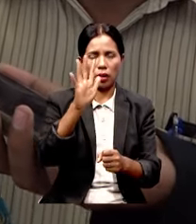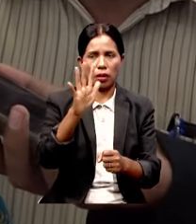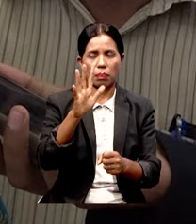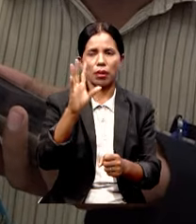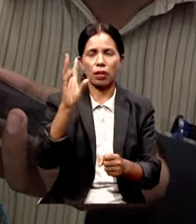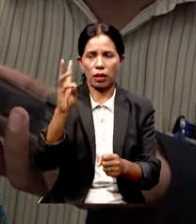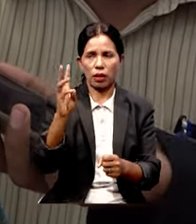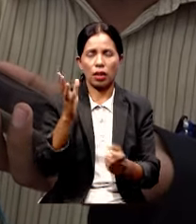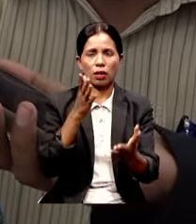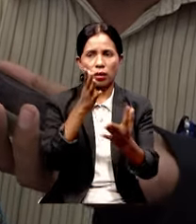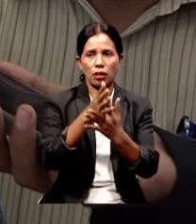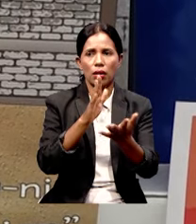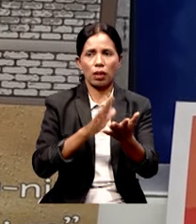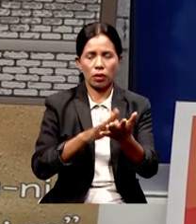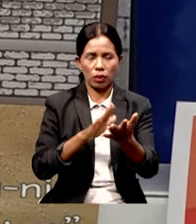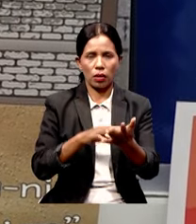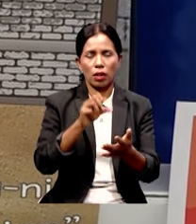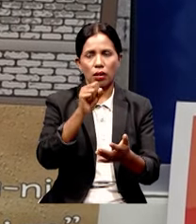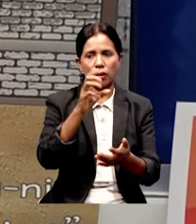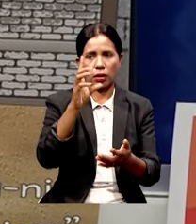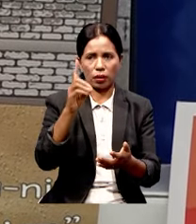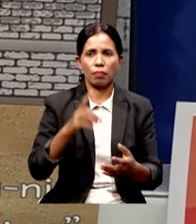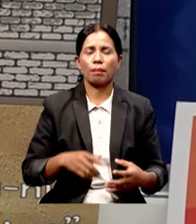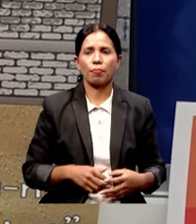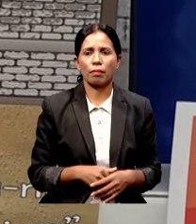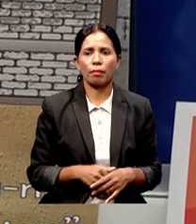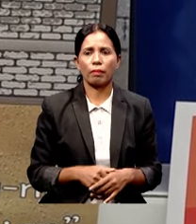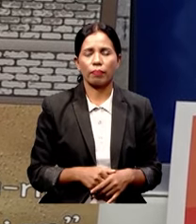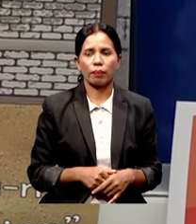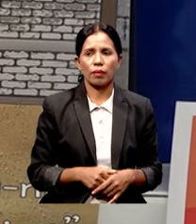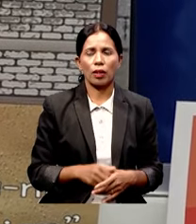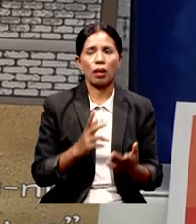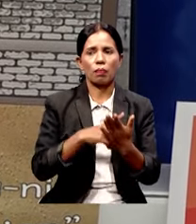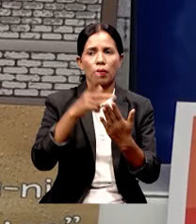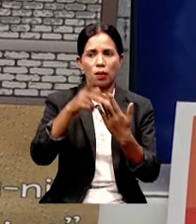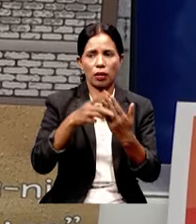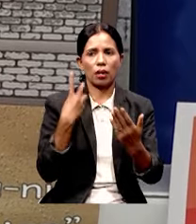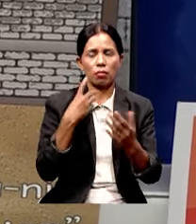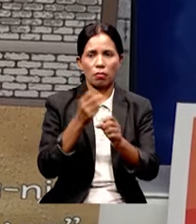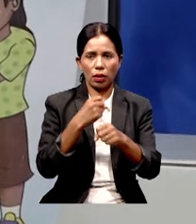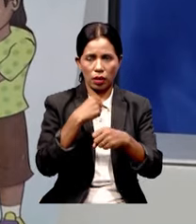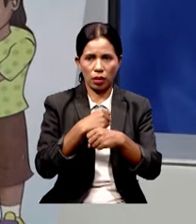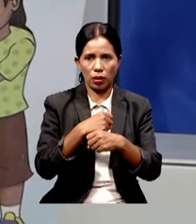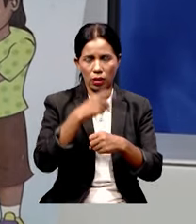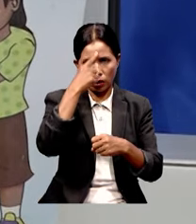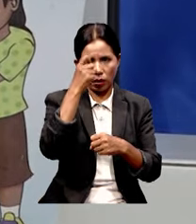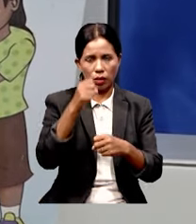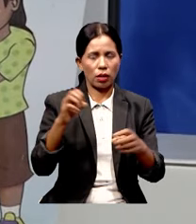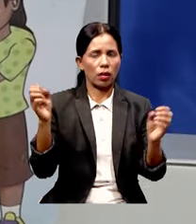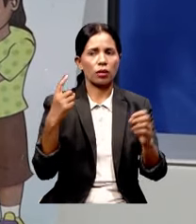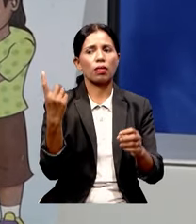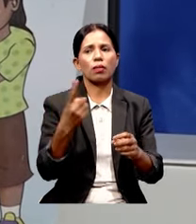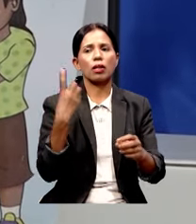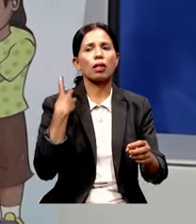se bele ba se suia ensino básico primeiro ano. E programa ainda, né, a mim bele realiza, tamba laos de te a